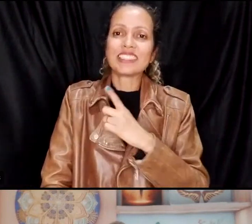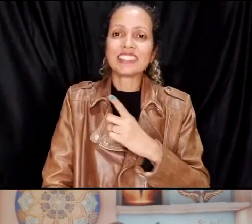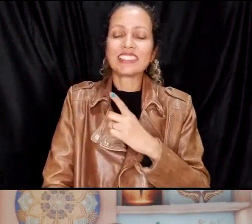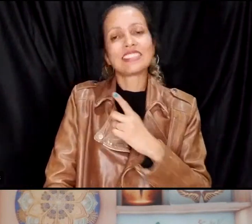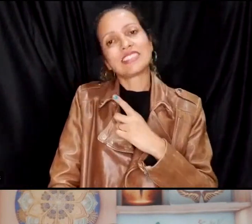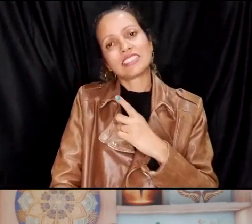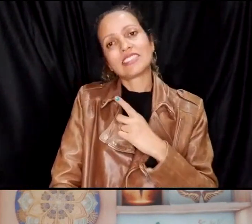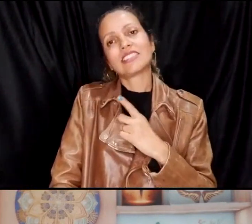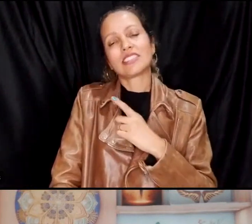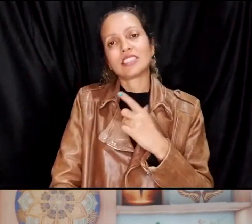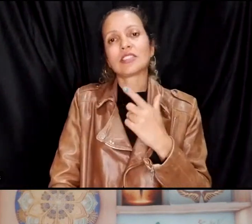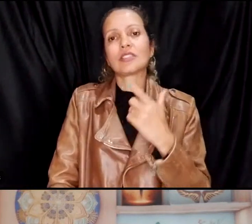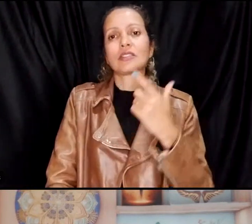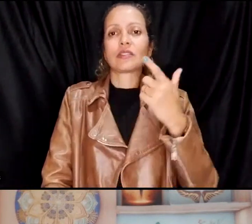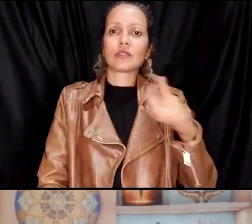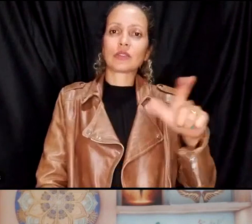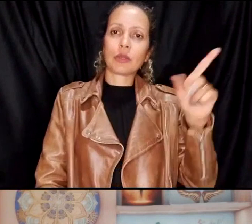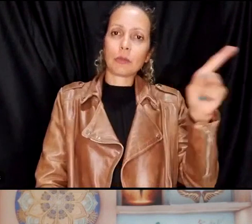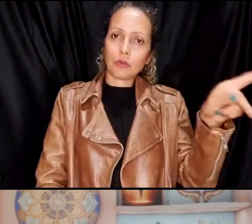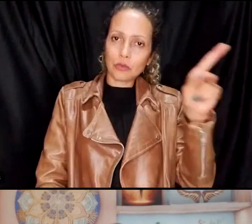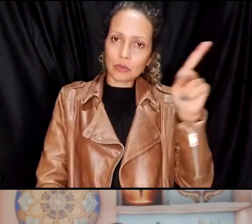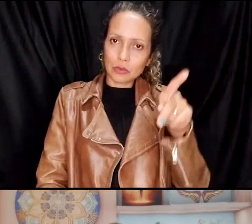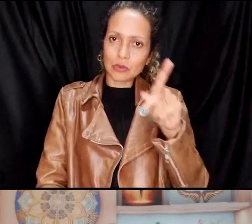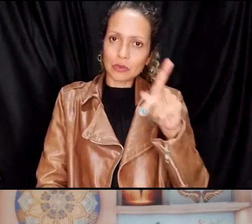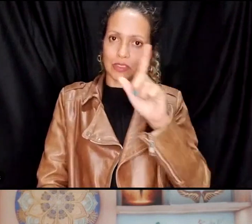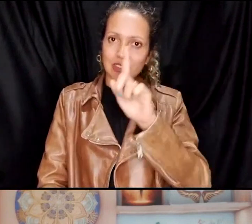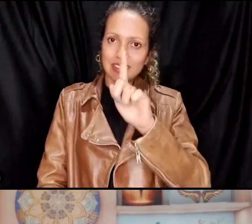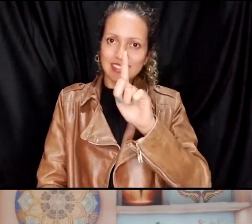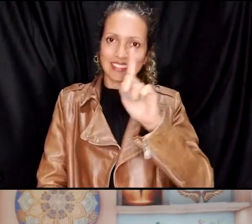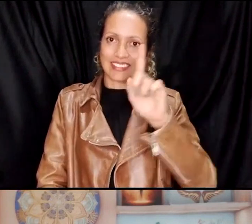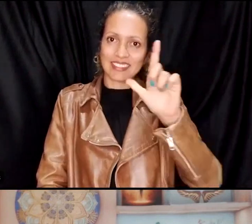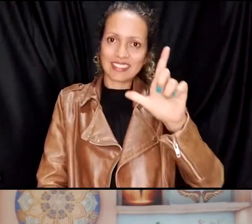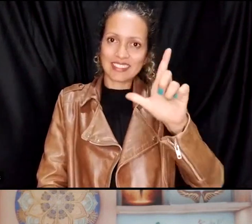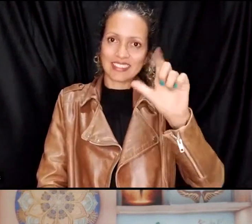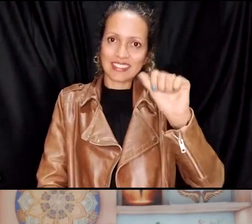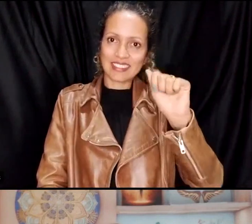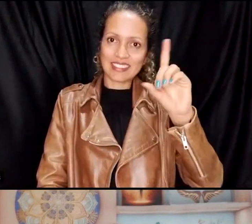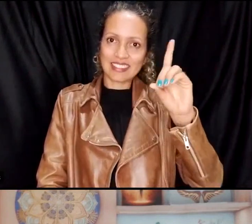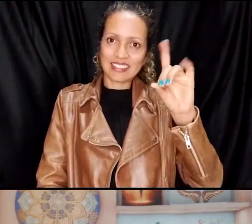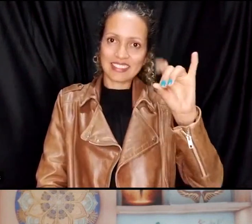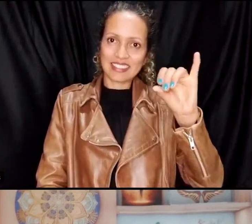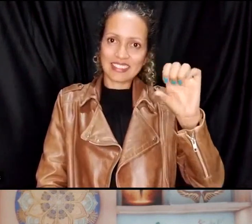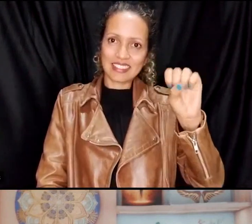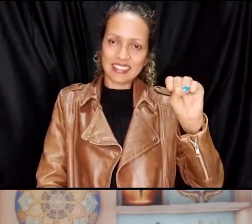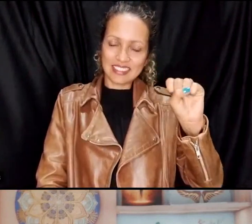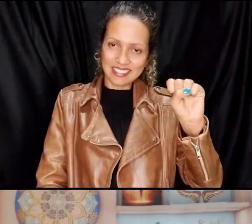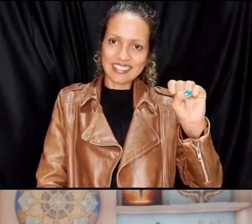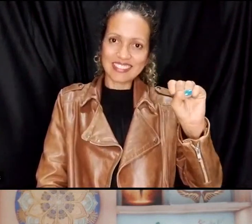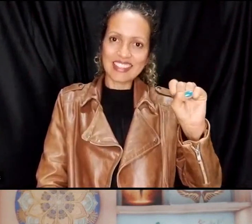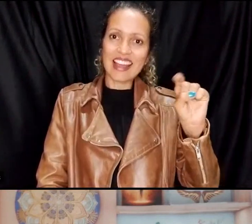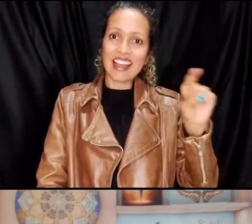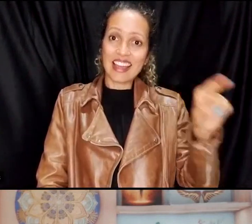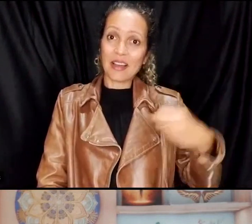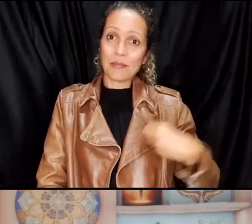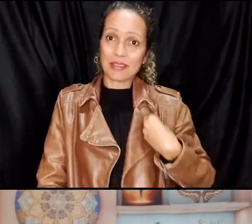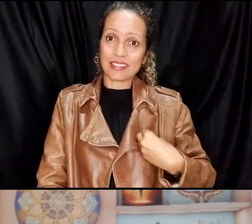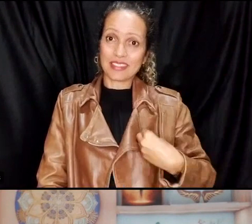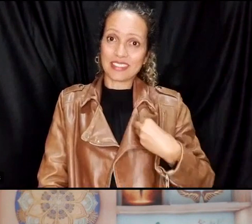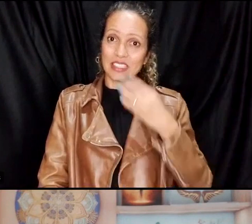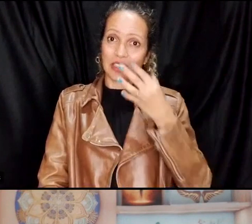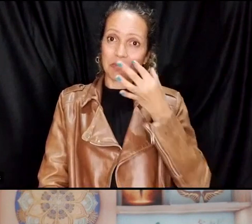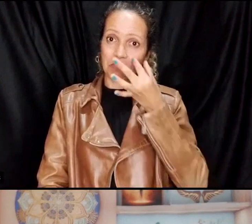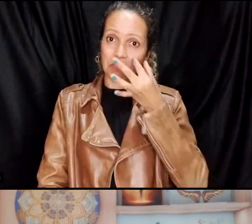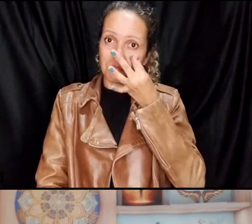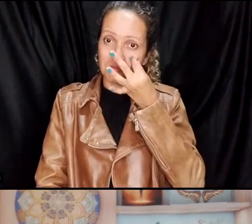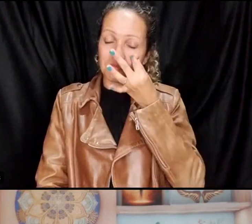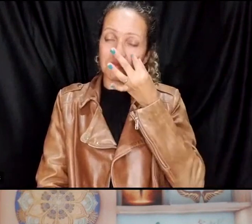justamente a professora Gladys, ela foi da minha banca e ela estava presente, né, e a